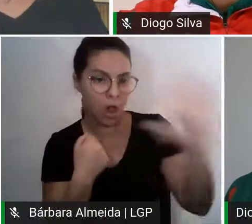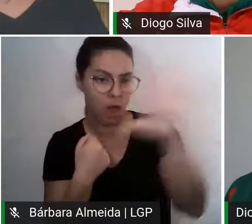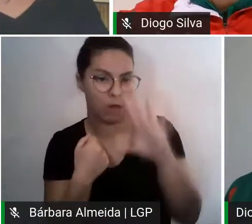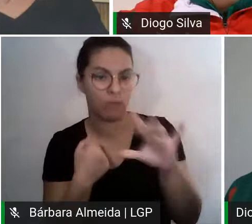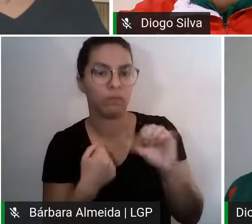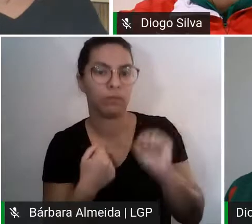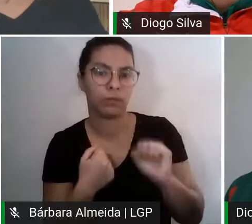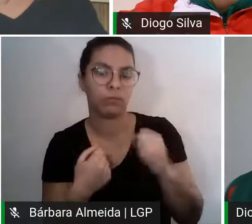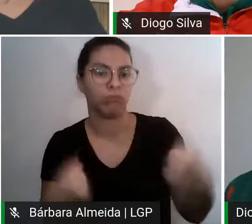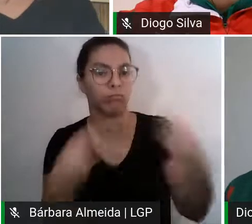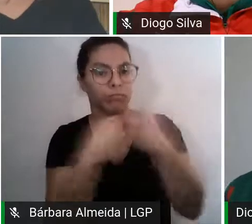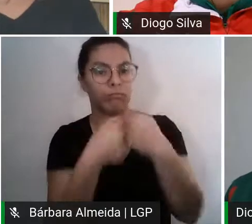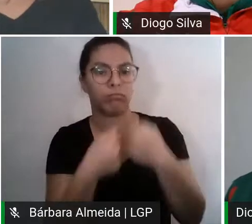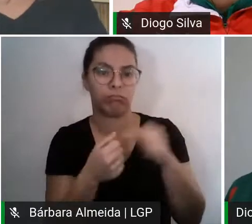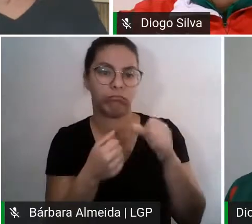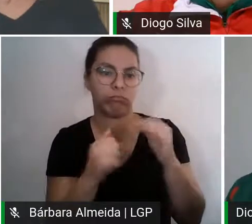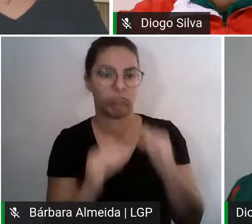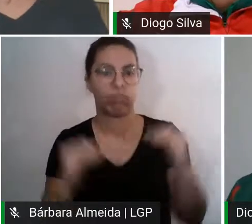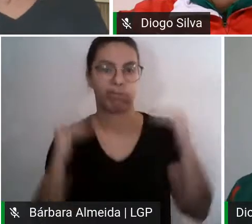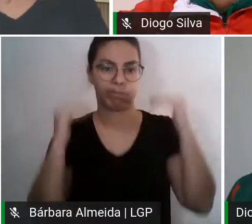Rendimento, e vi que